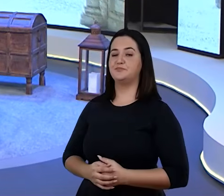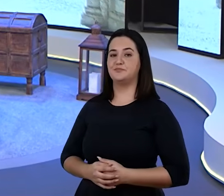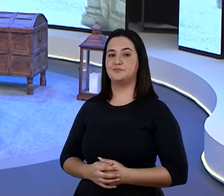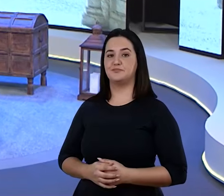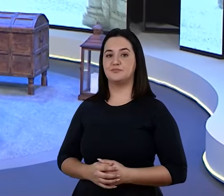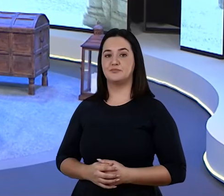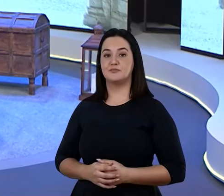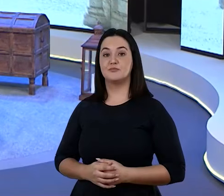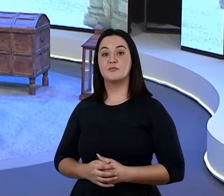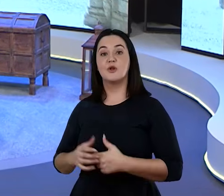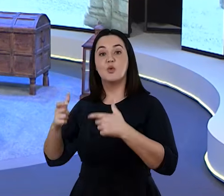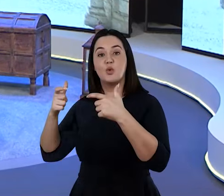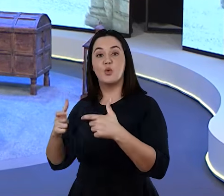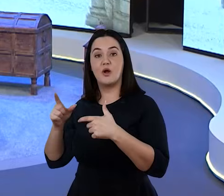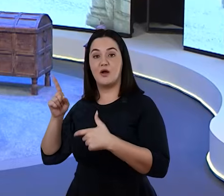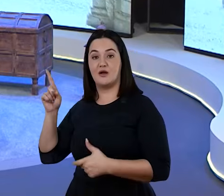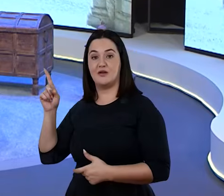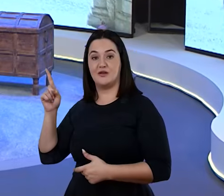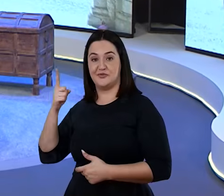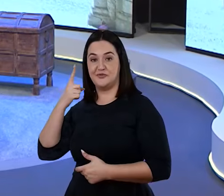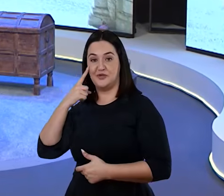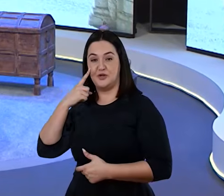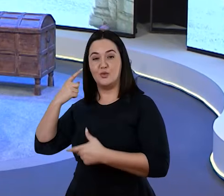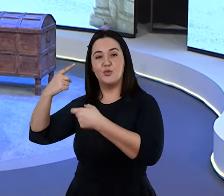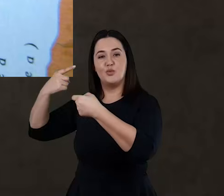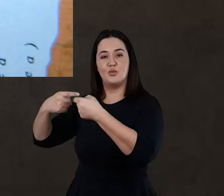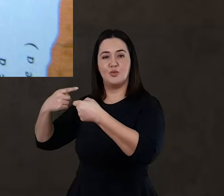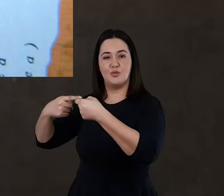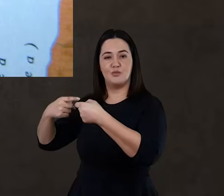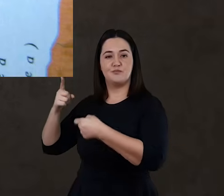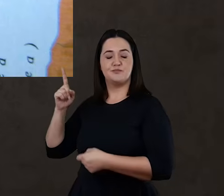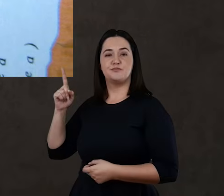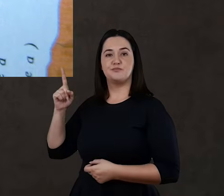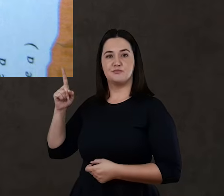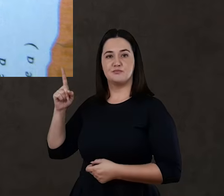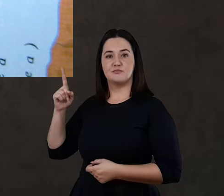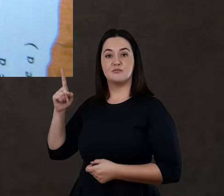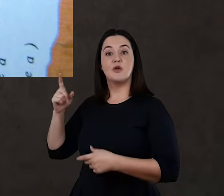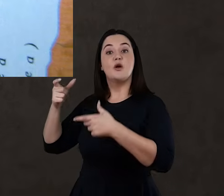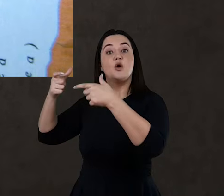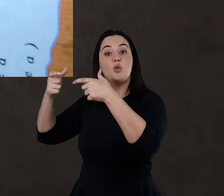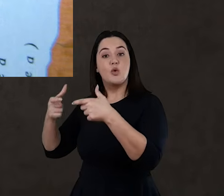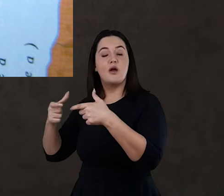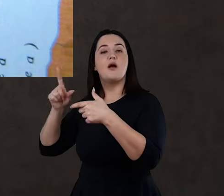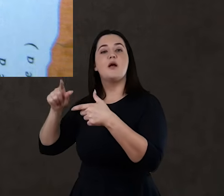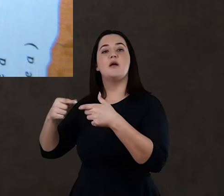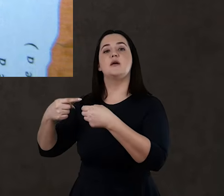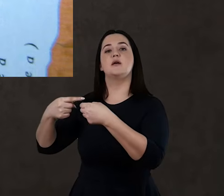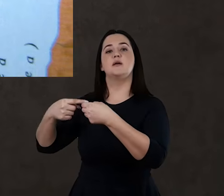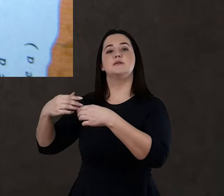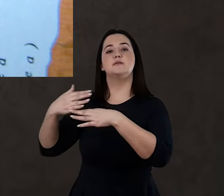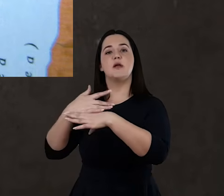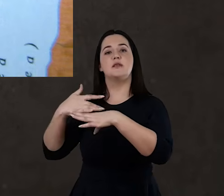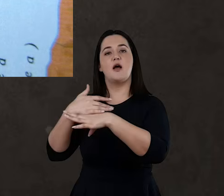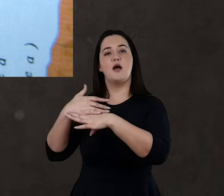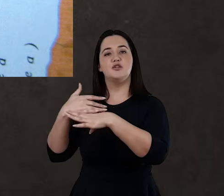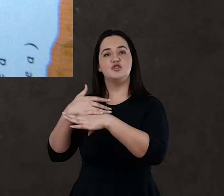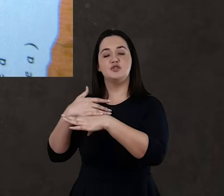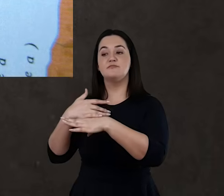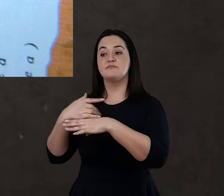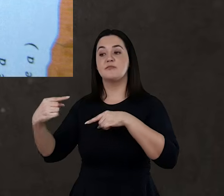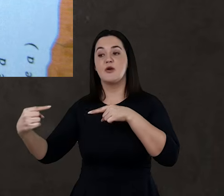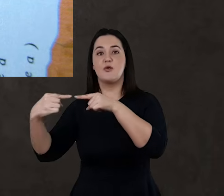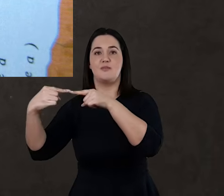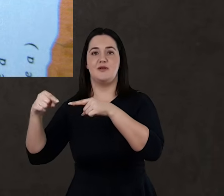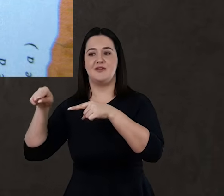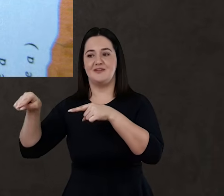Esse achado arqueológico foi localizado aqui em Beit Shemesh, como aparece no mapa. Beit Shemesh é uma cidade